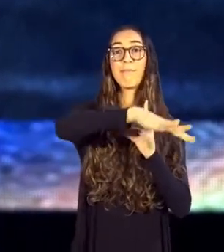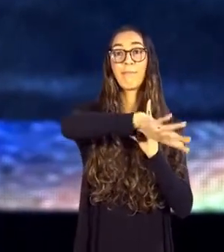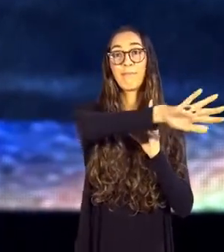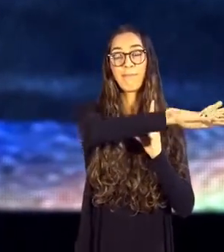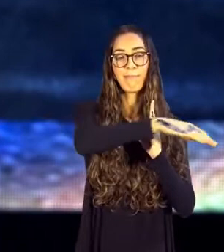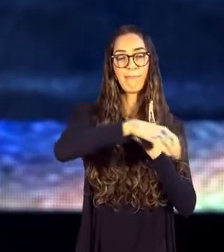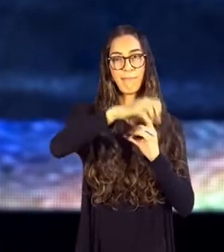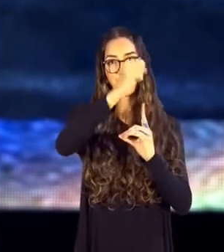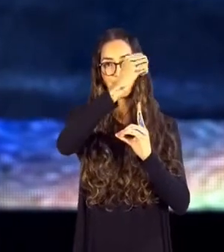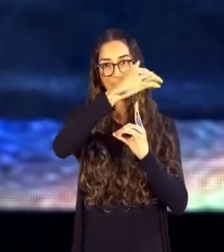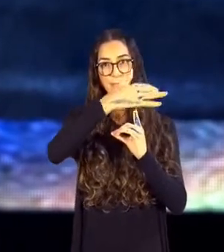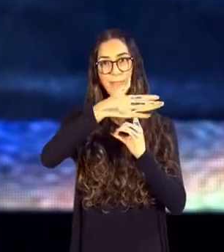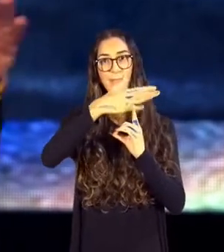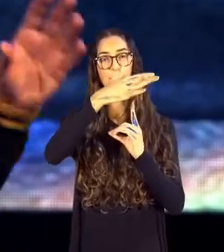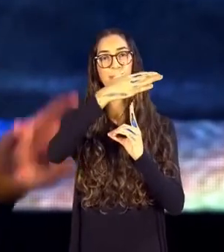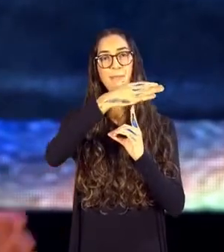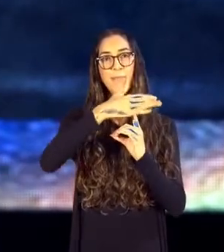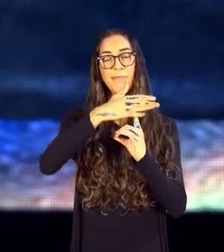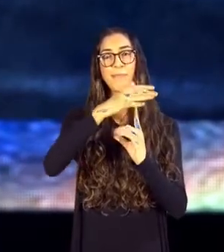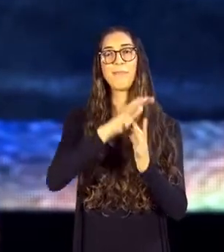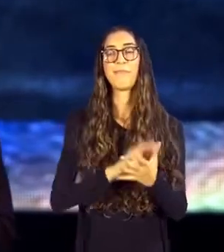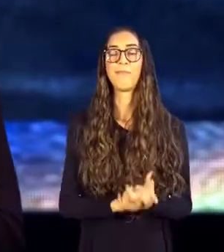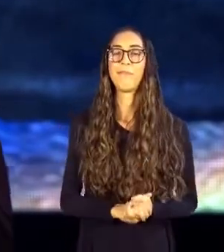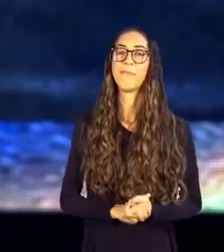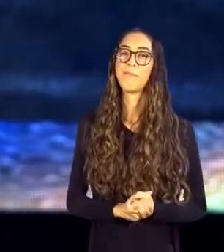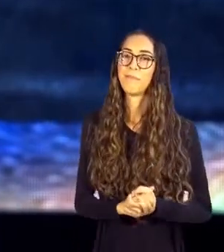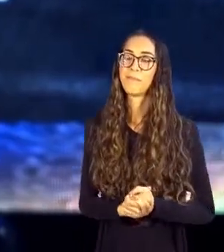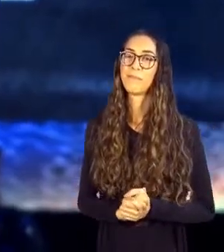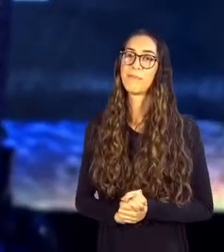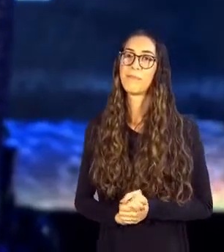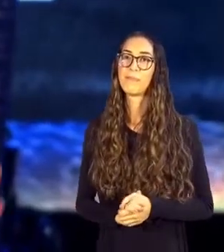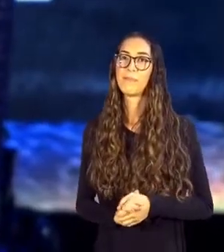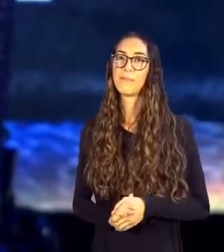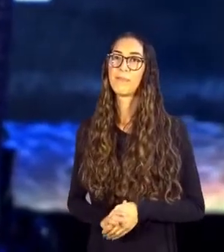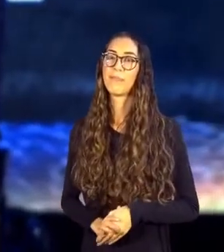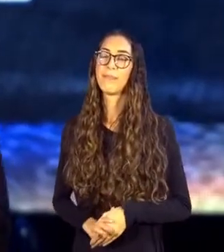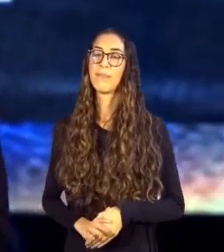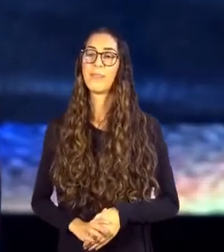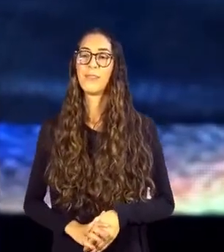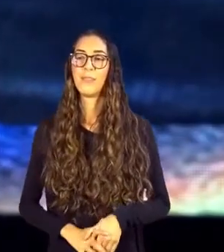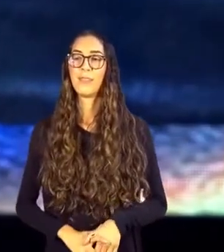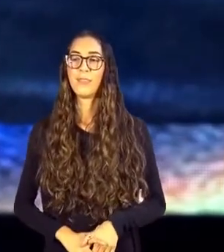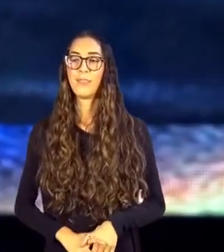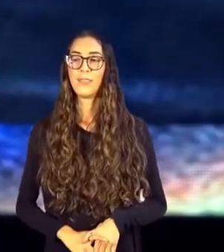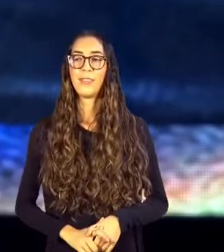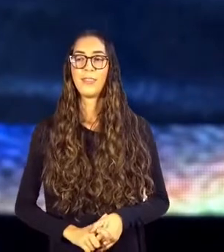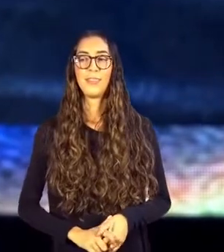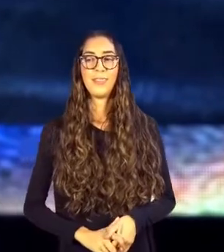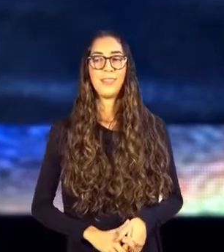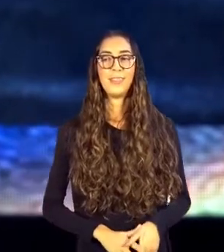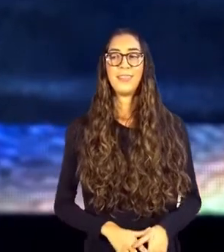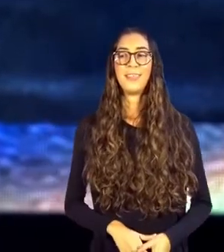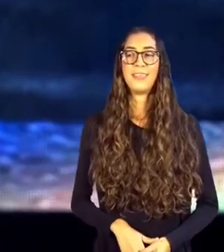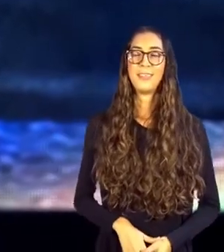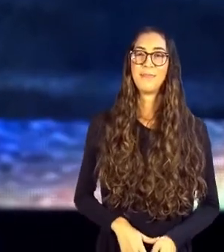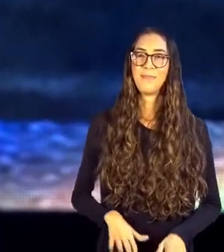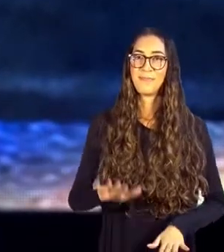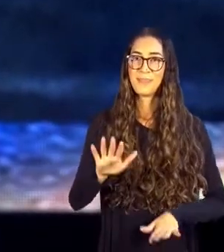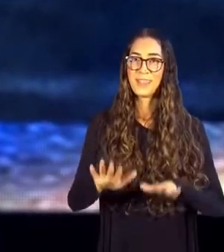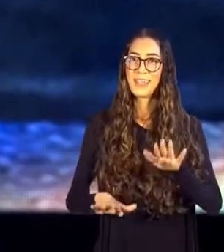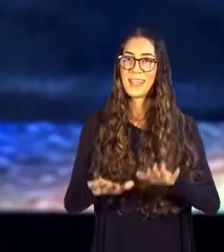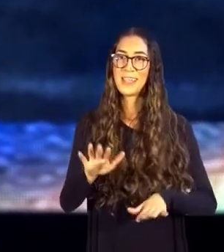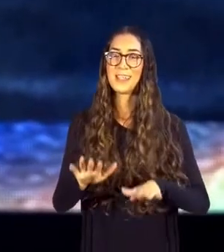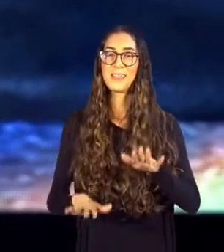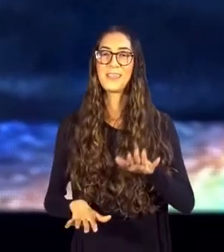eu sempre não tenho convivência com a minha família, porque eu nunca... Sabe, eu sou a ovelha negra da família, ninguém